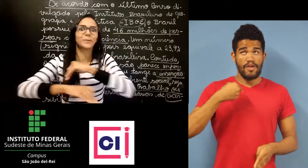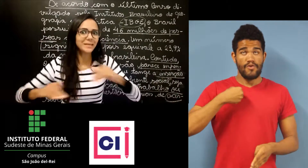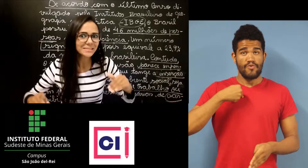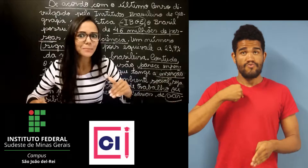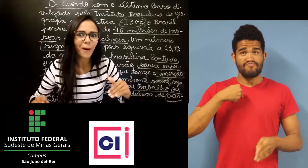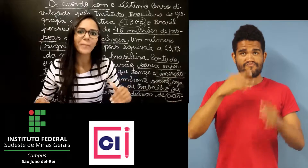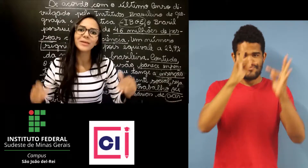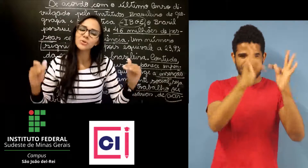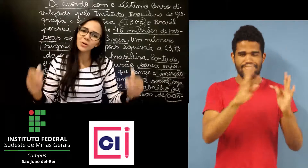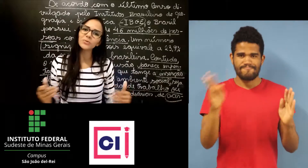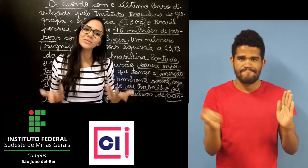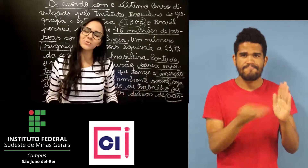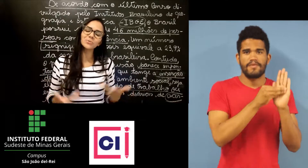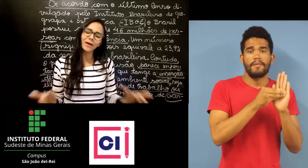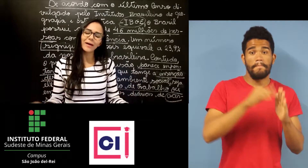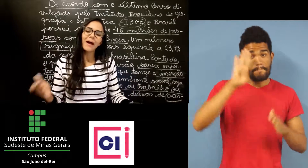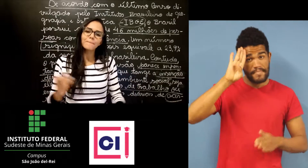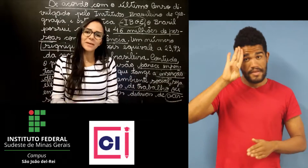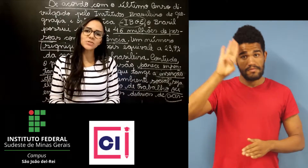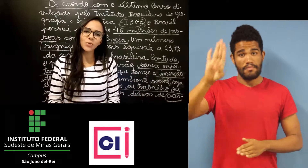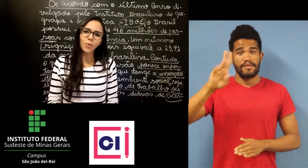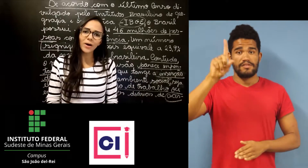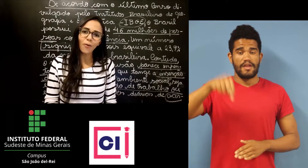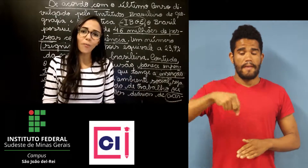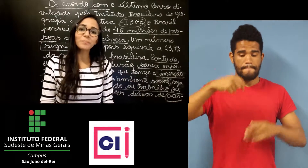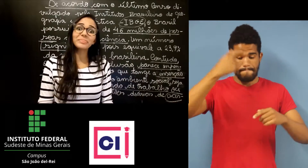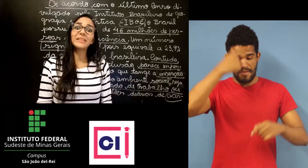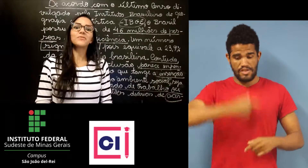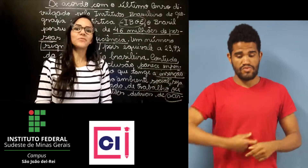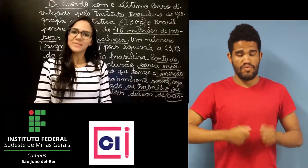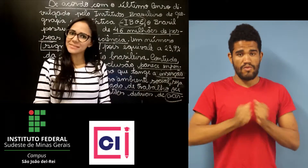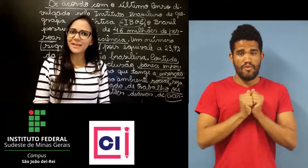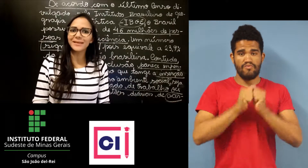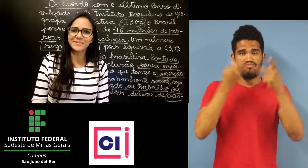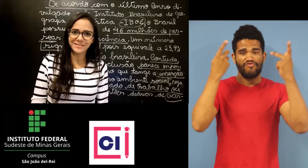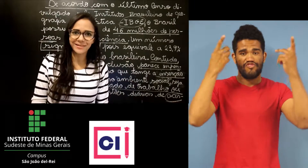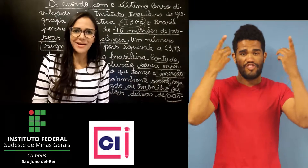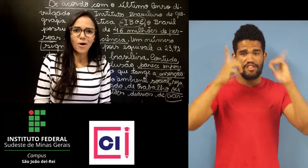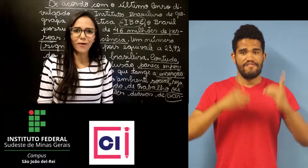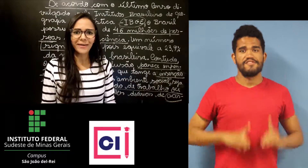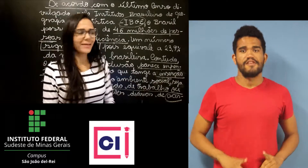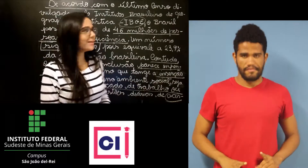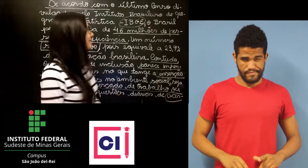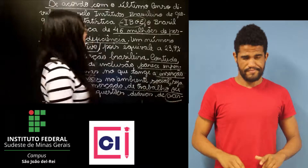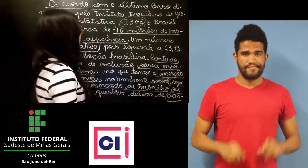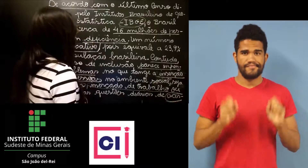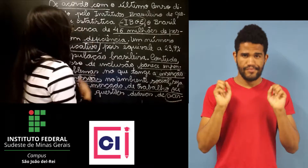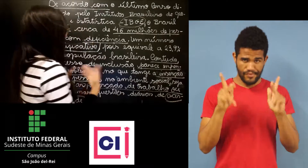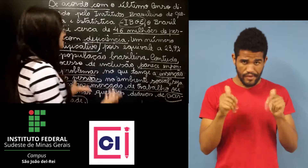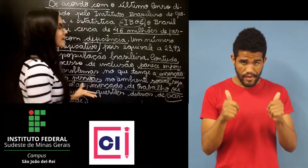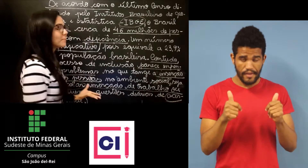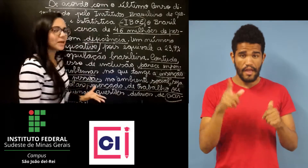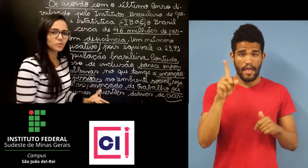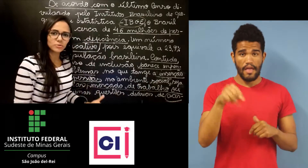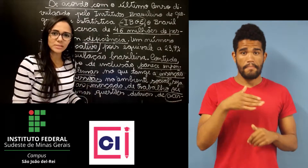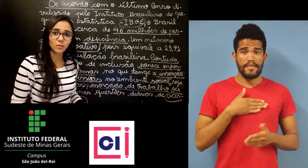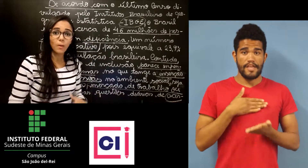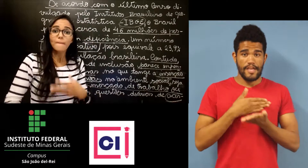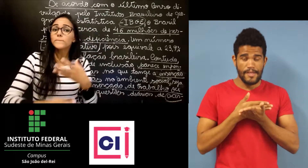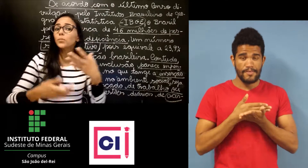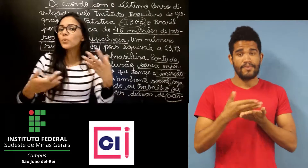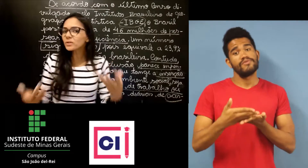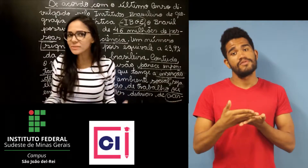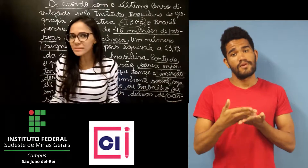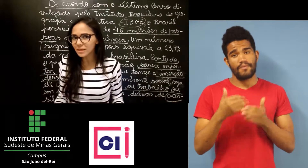texto, principalmente quando o assunto é pessoa com deficiência, ok? Então, essa é a minha